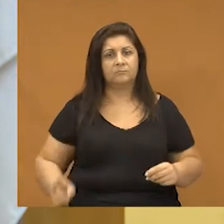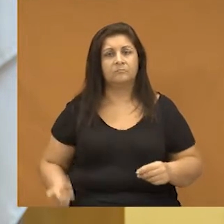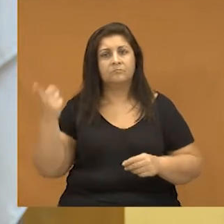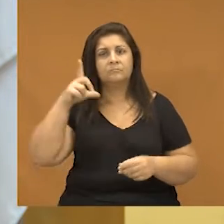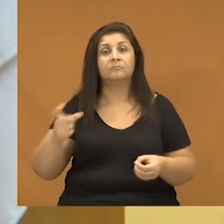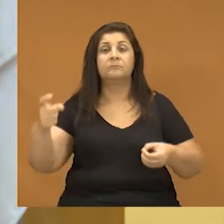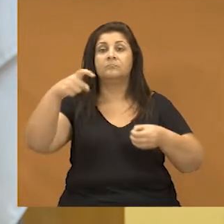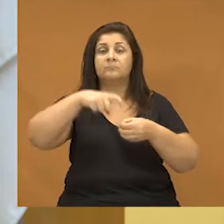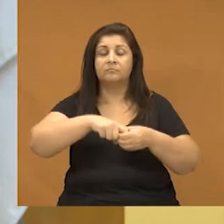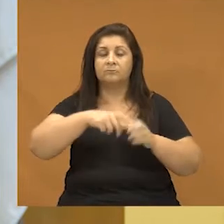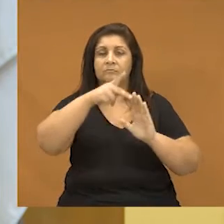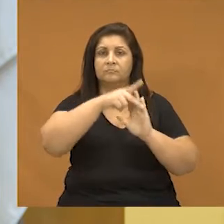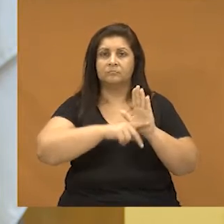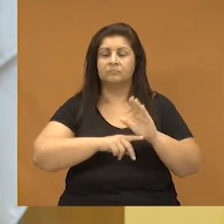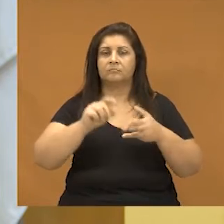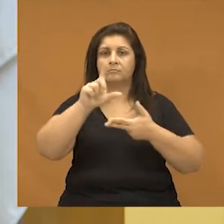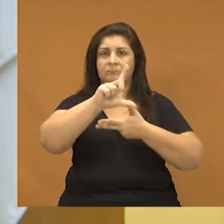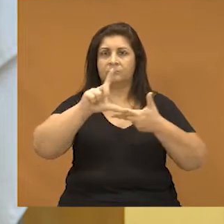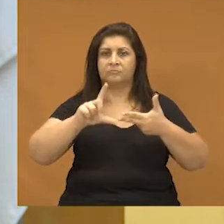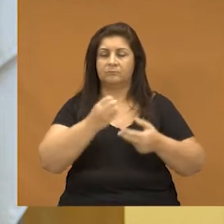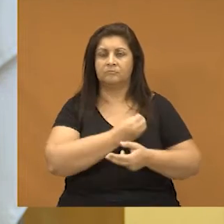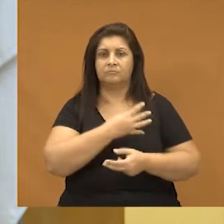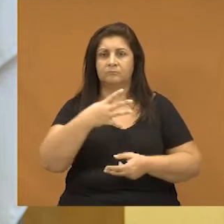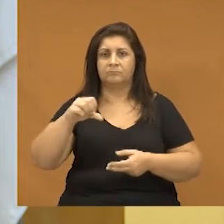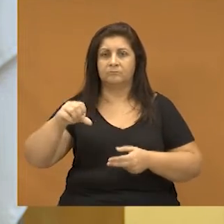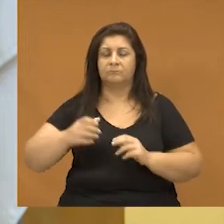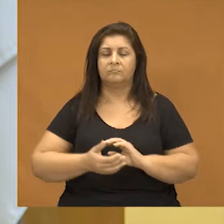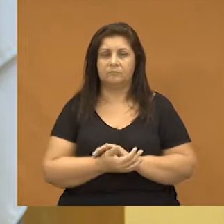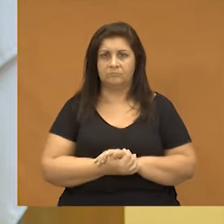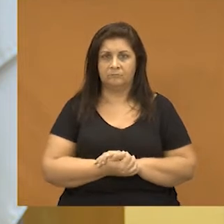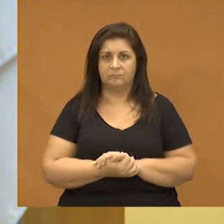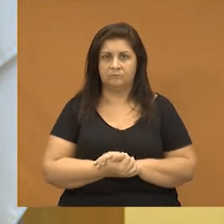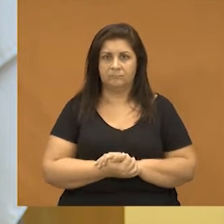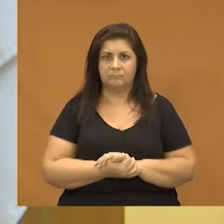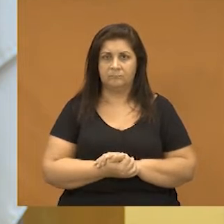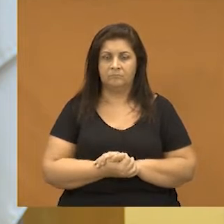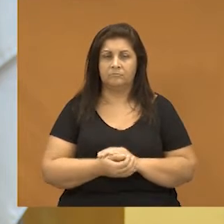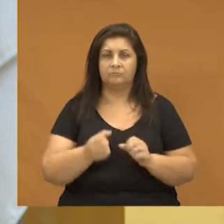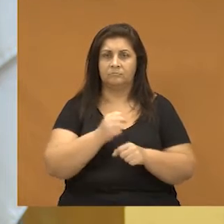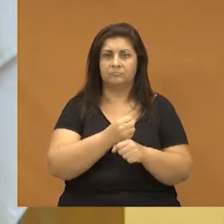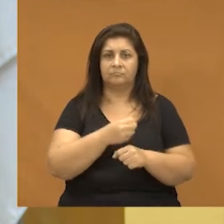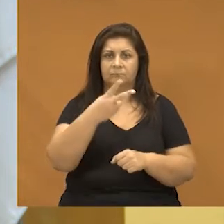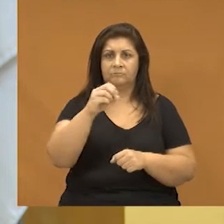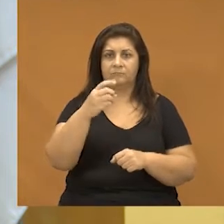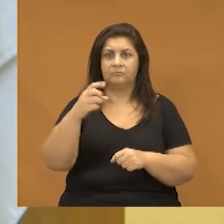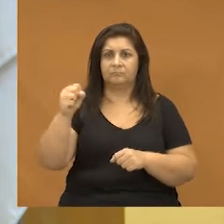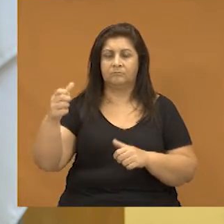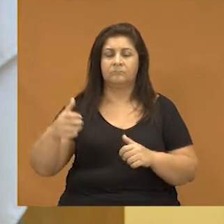Projeto de lei do Legislativo número 49, de 9/2/2018.